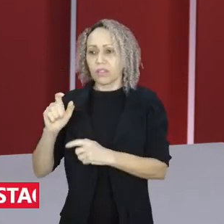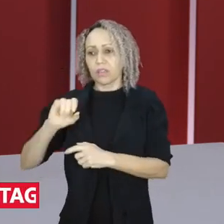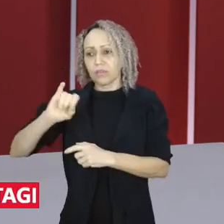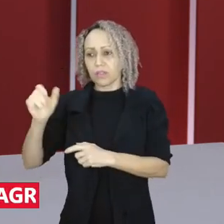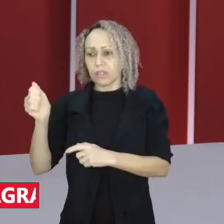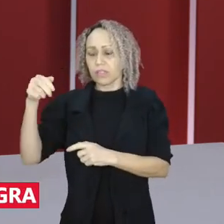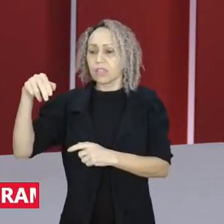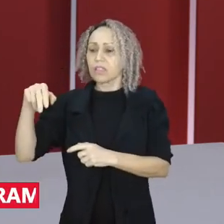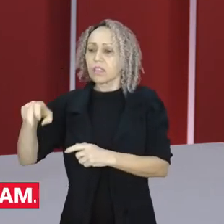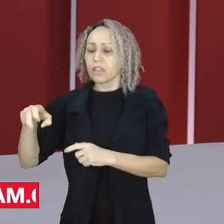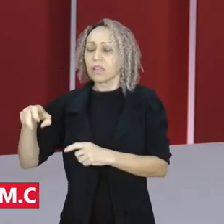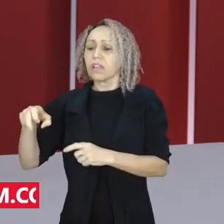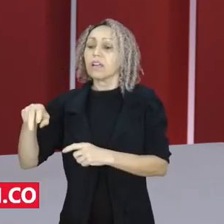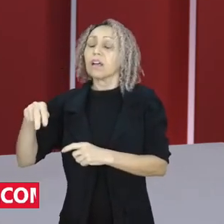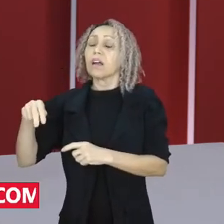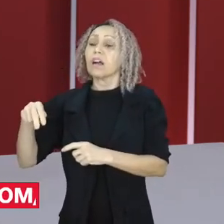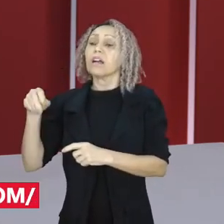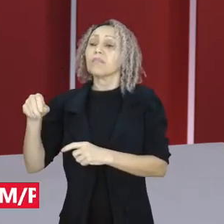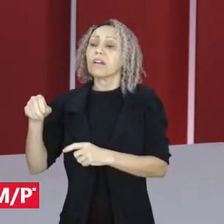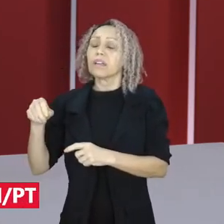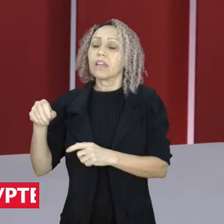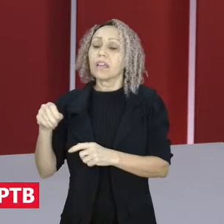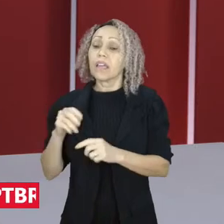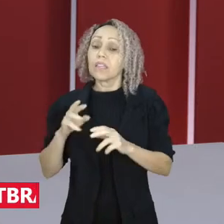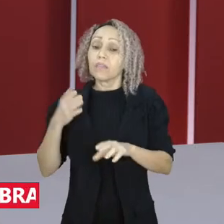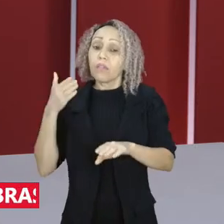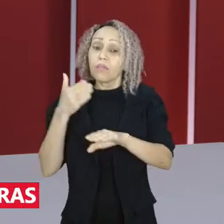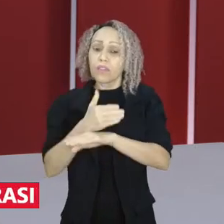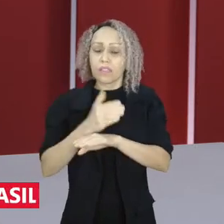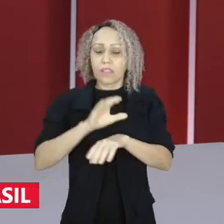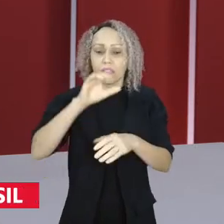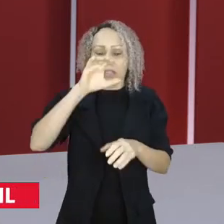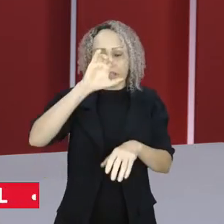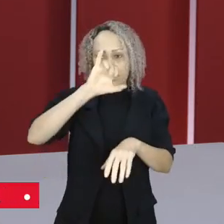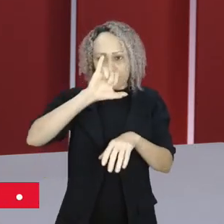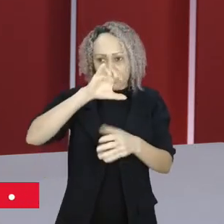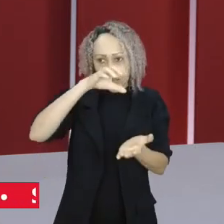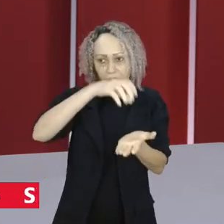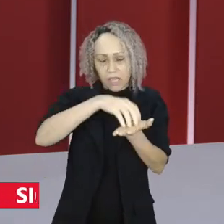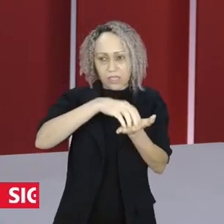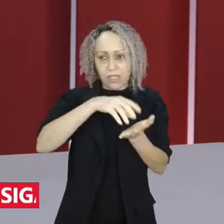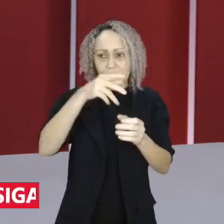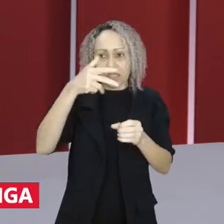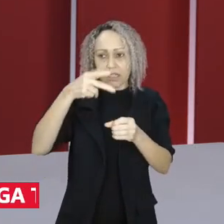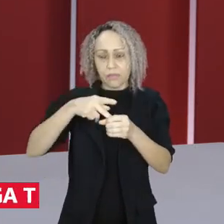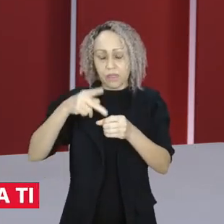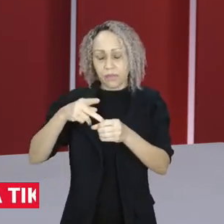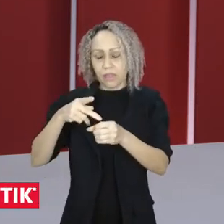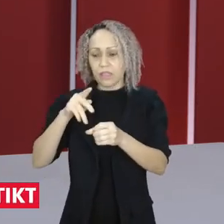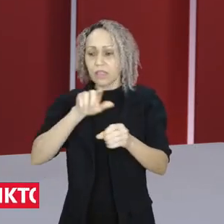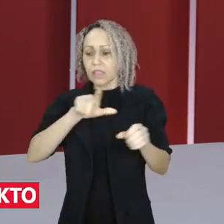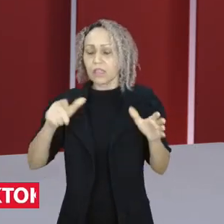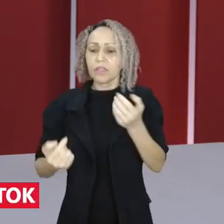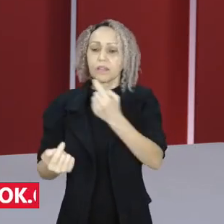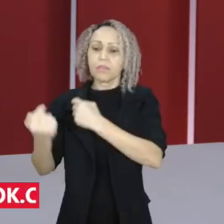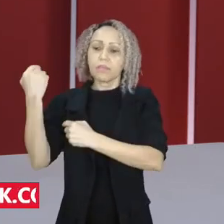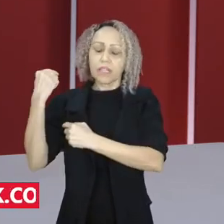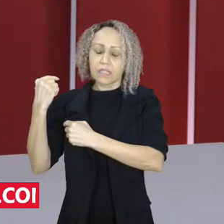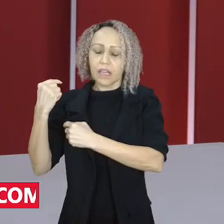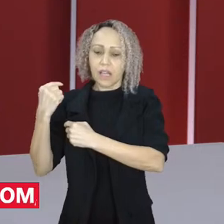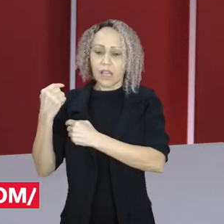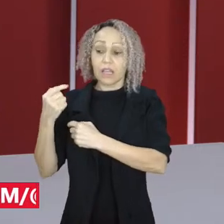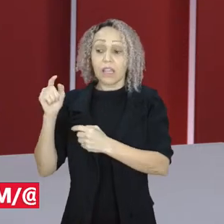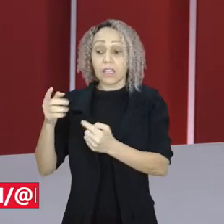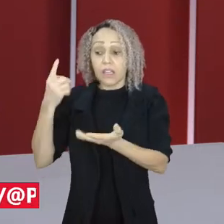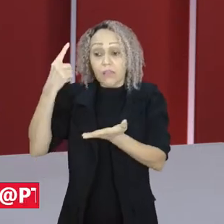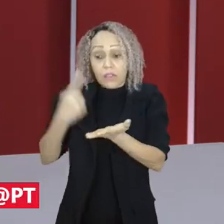a sede da Petrobras na semana passada em reunião online com o presidente da estatal ficou acertado essa visita que